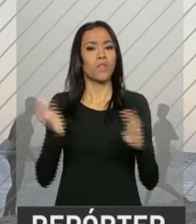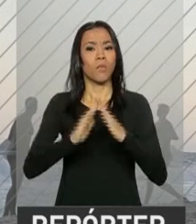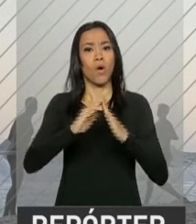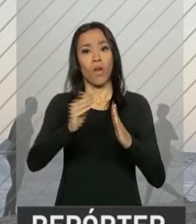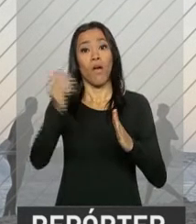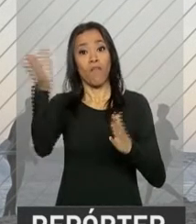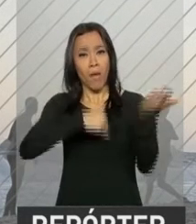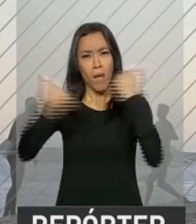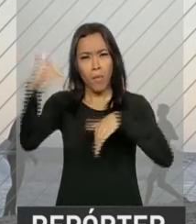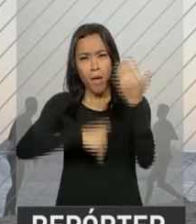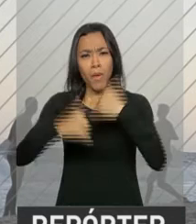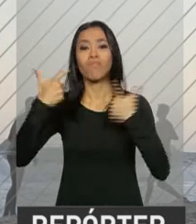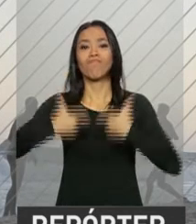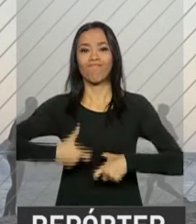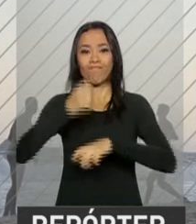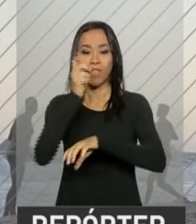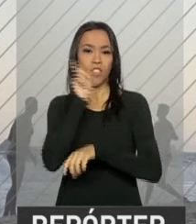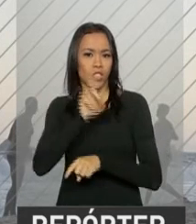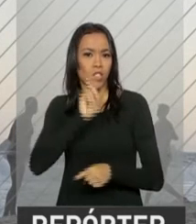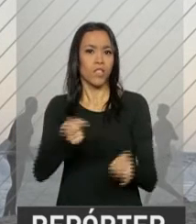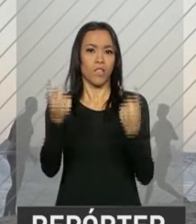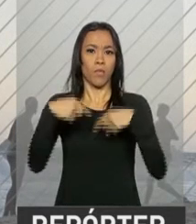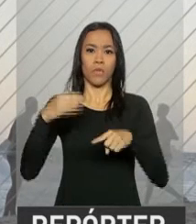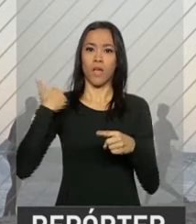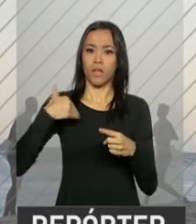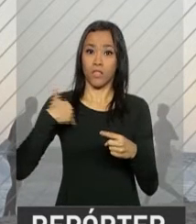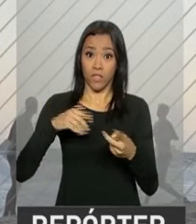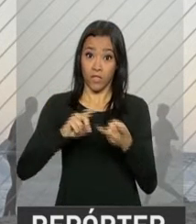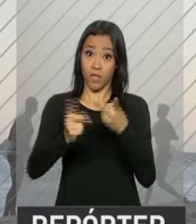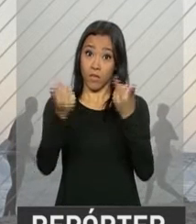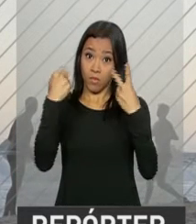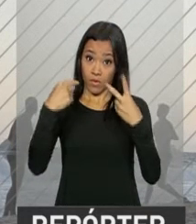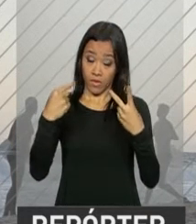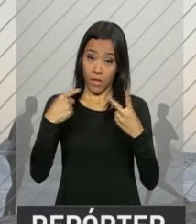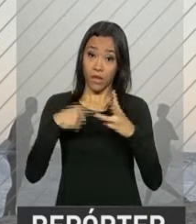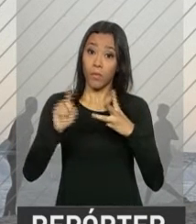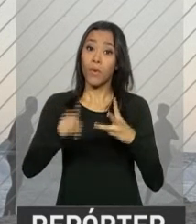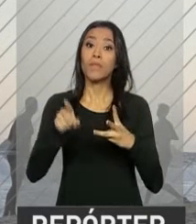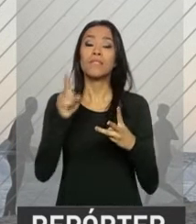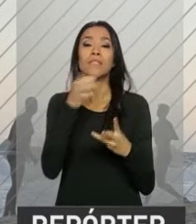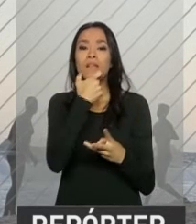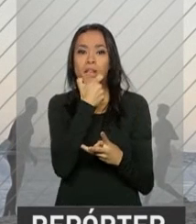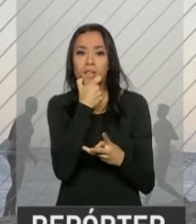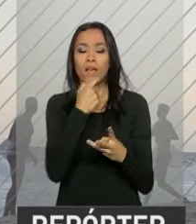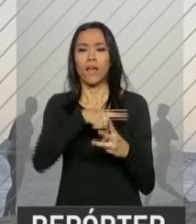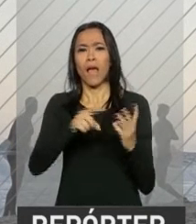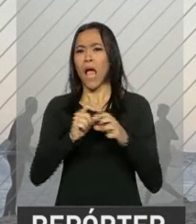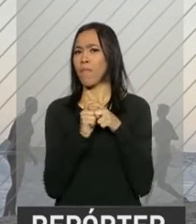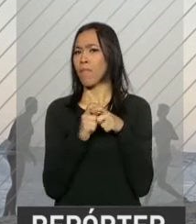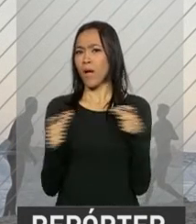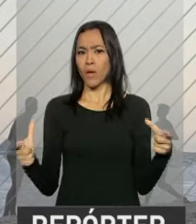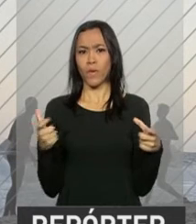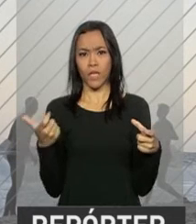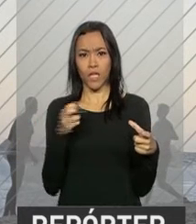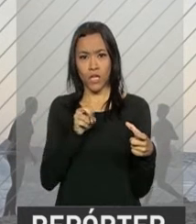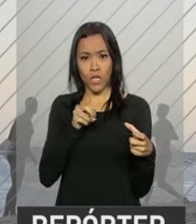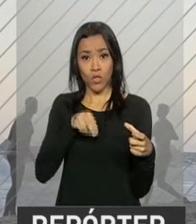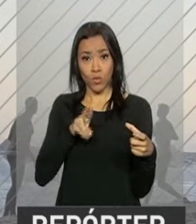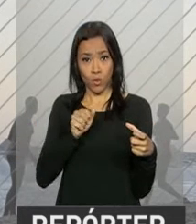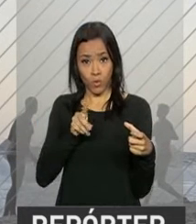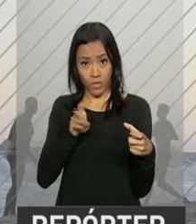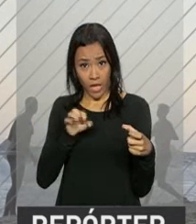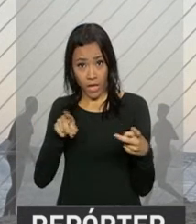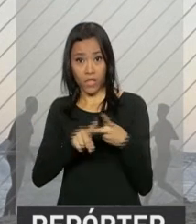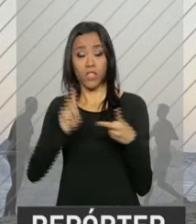dos estados unidos seguidos da argentina e da inglaterra a maioria do público interno veio do sudeste seguido do